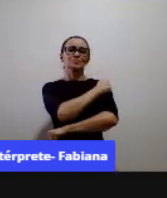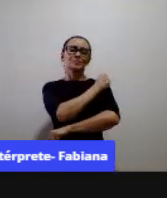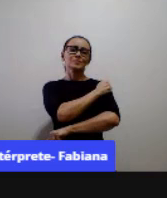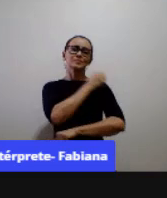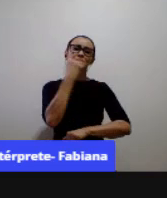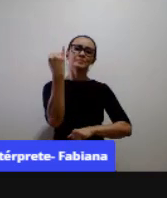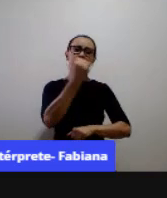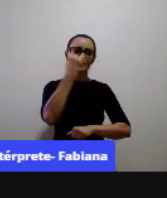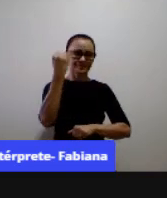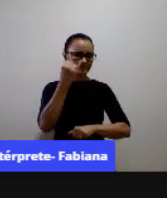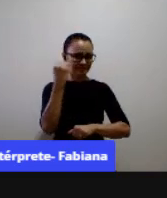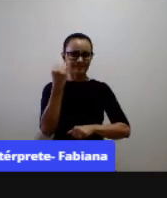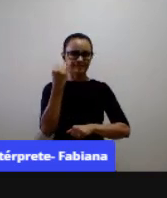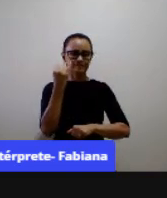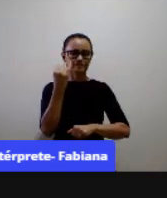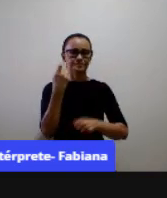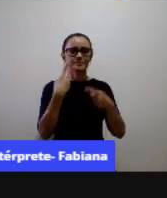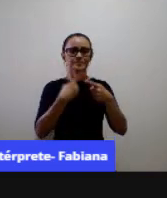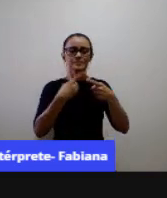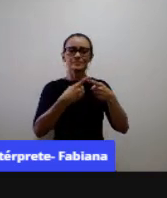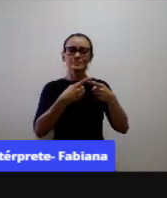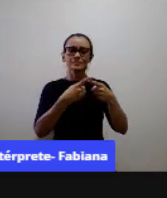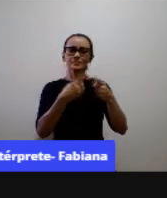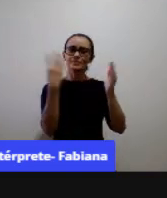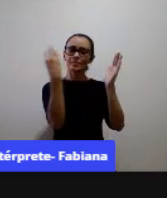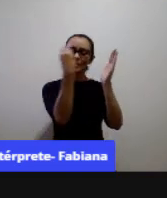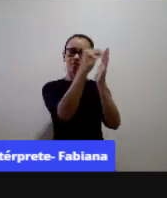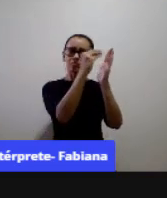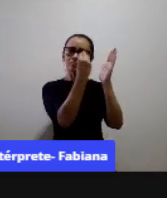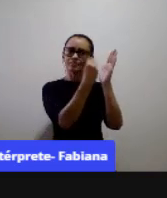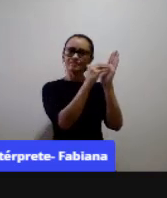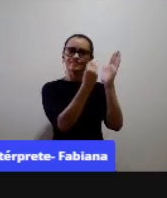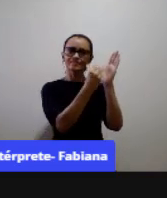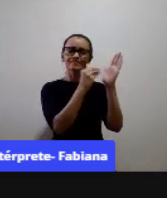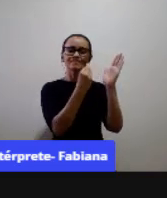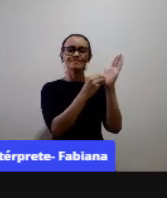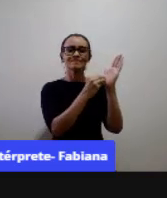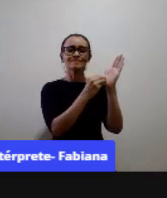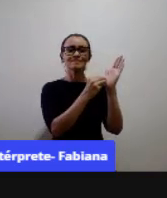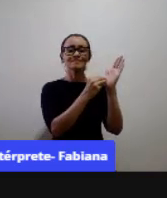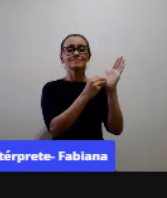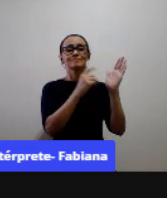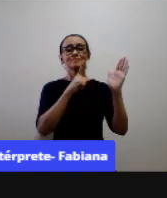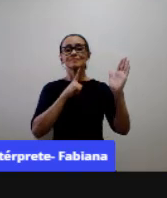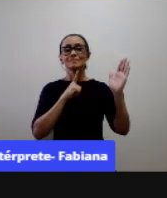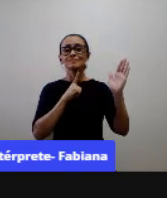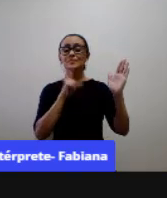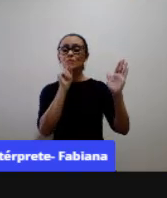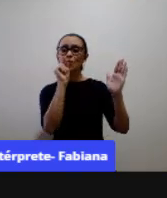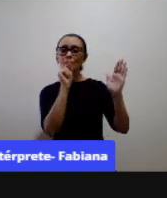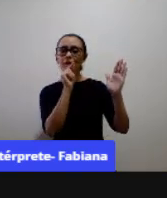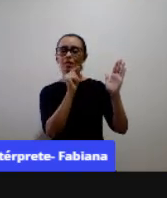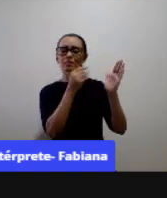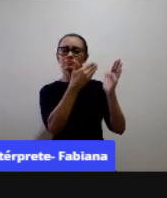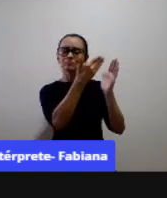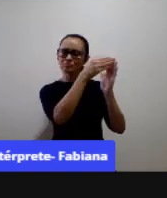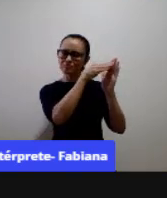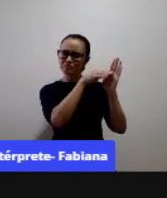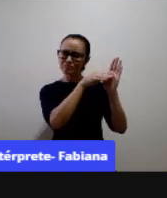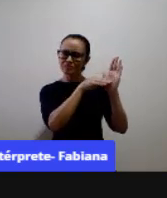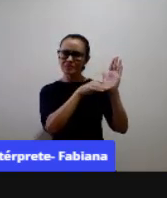essas informações, você traz ali respaldo de um parâmetro